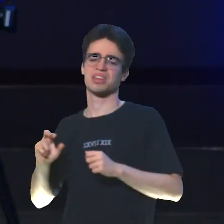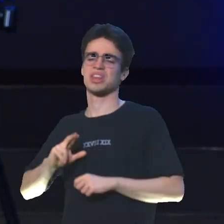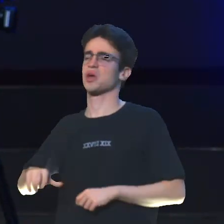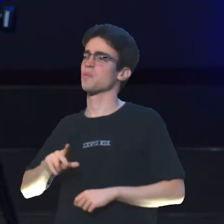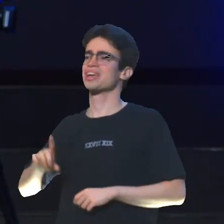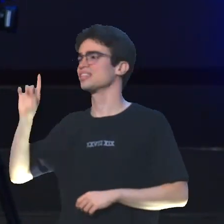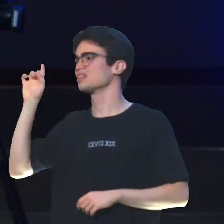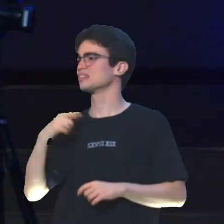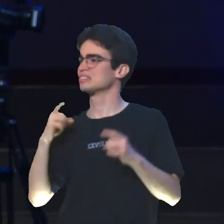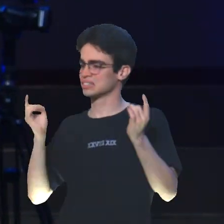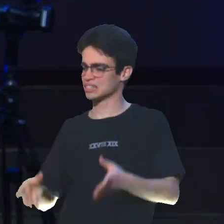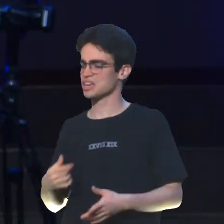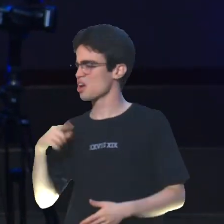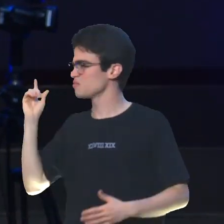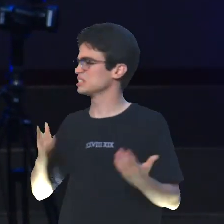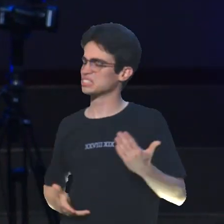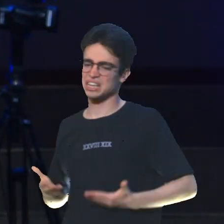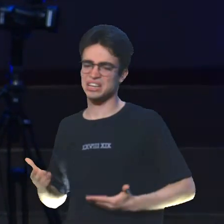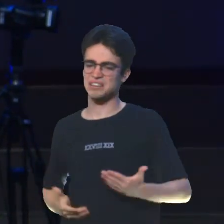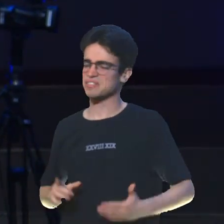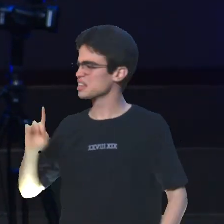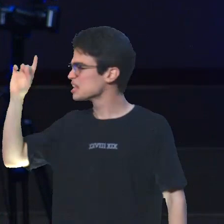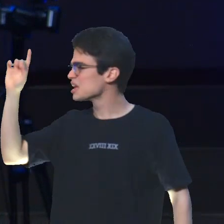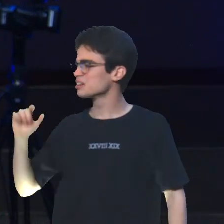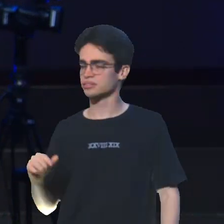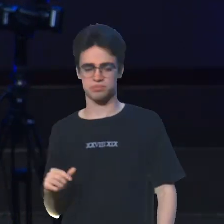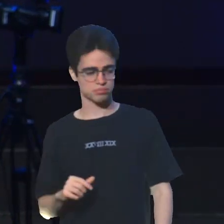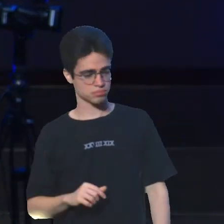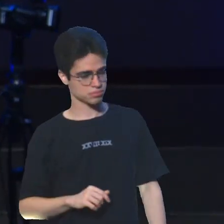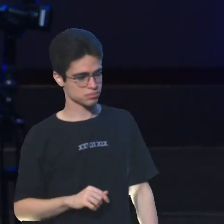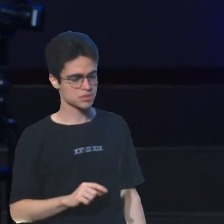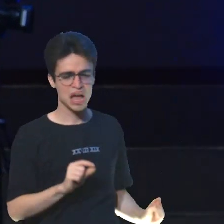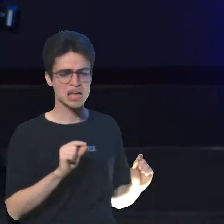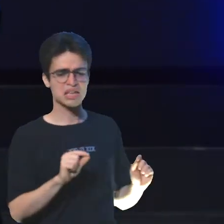Deus e me dedicar ao Senhor. Falei: quem é você?